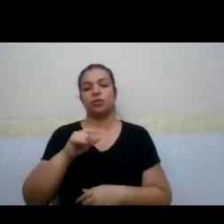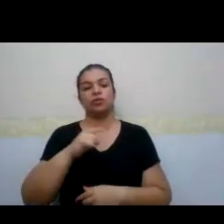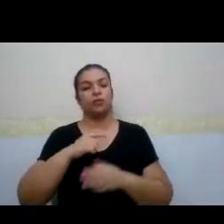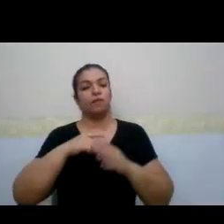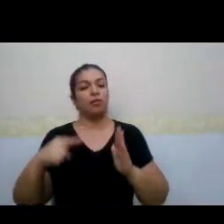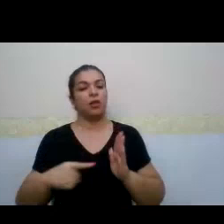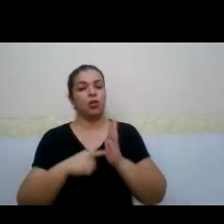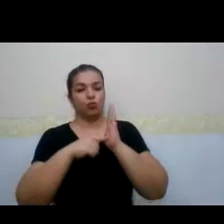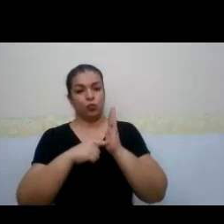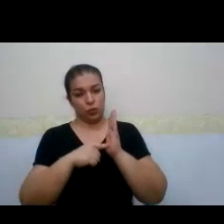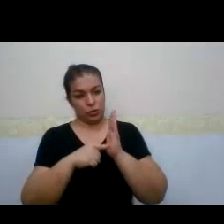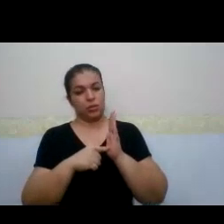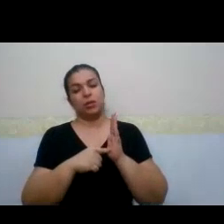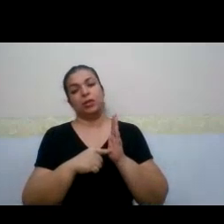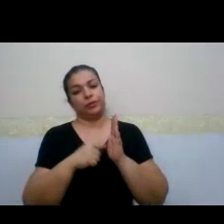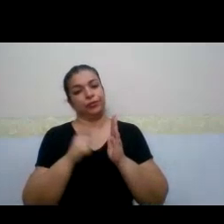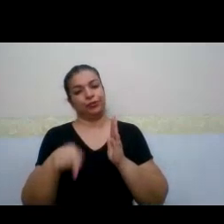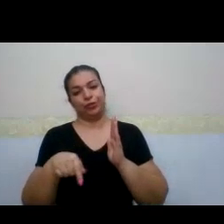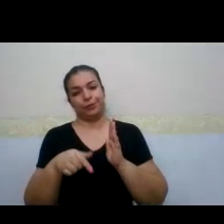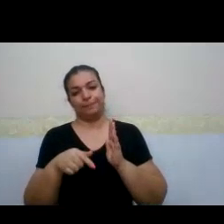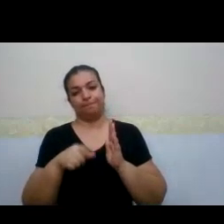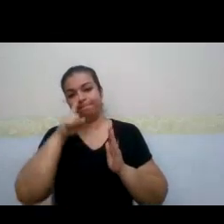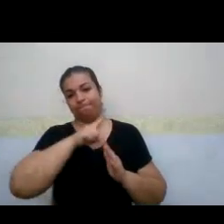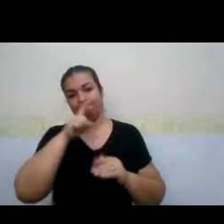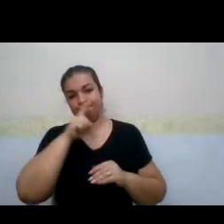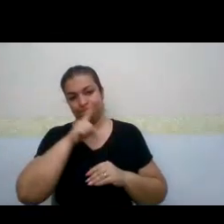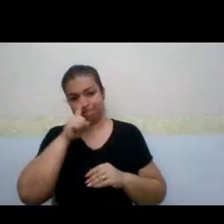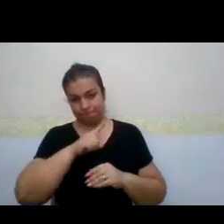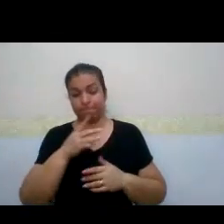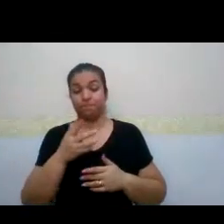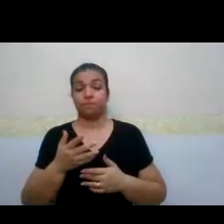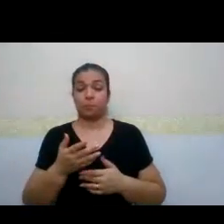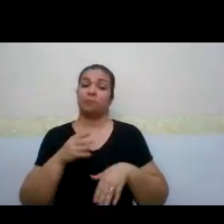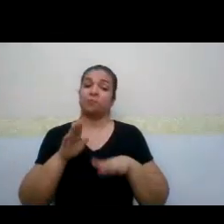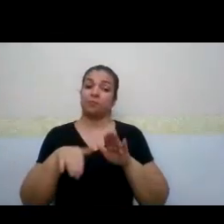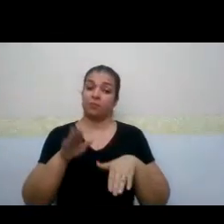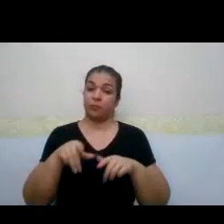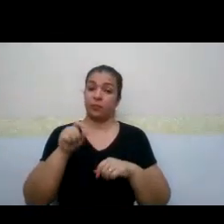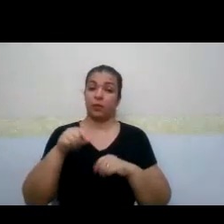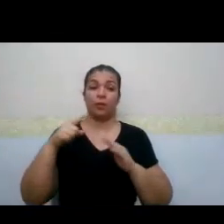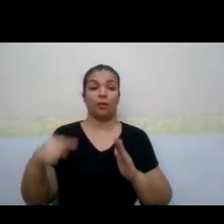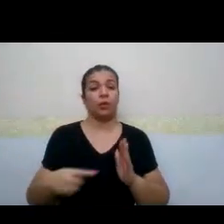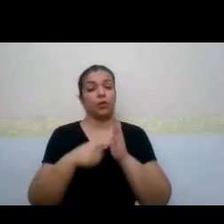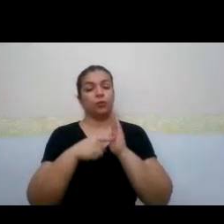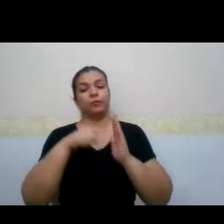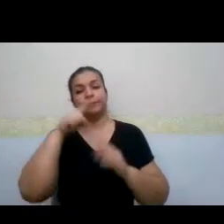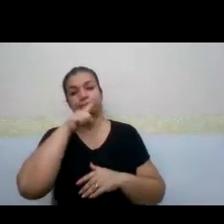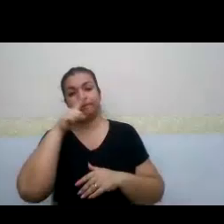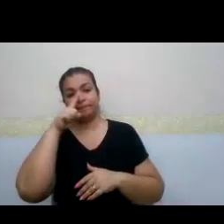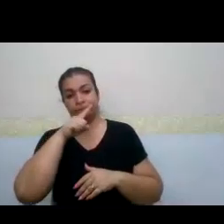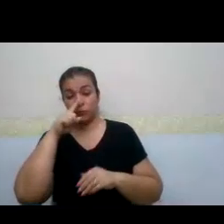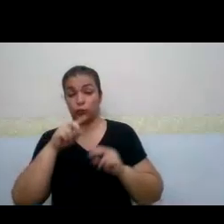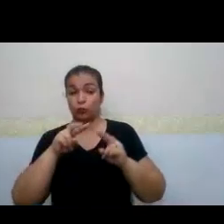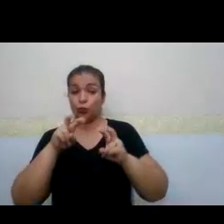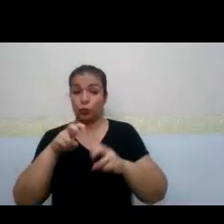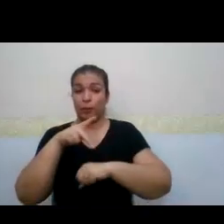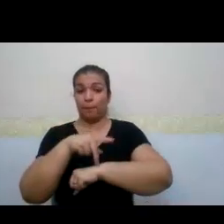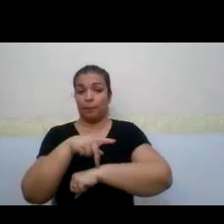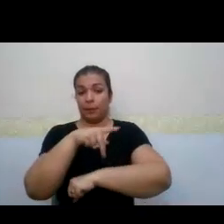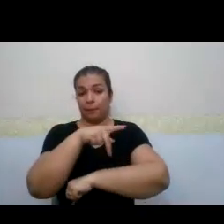irregularidade. Bom, na maioria das vezes, essas denúncias de irregularidade em relação ao projeto pedagógico, elas